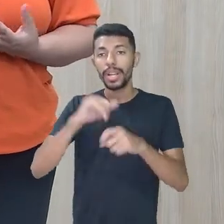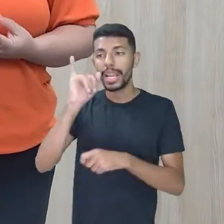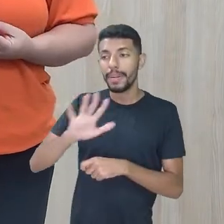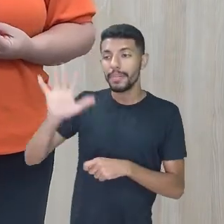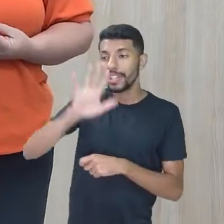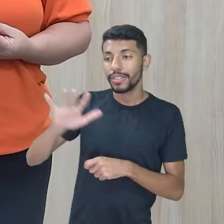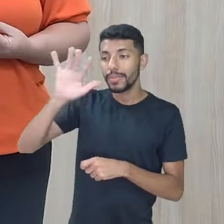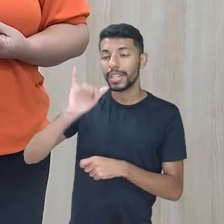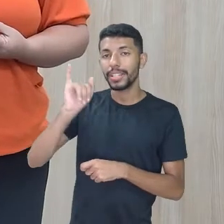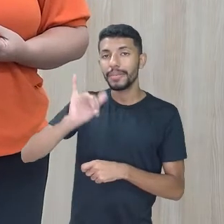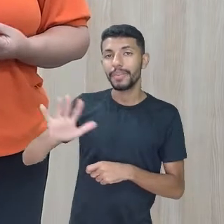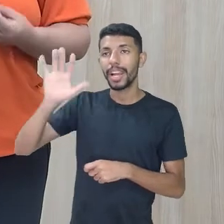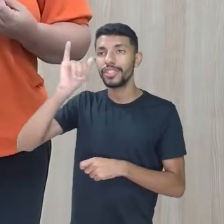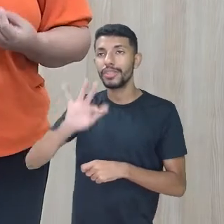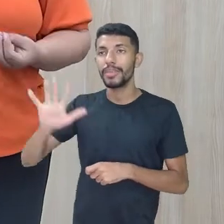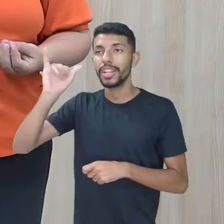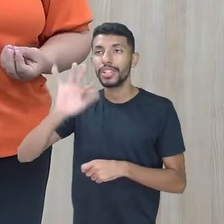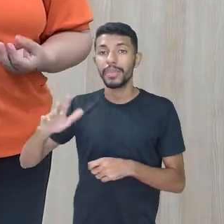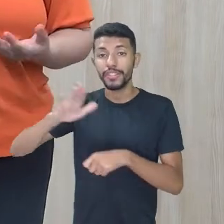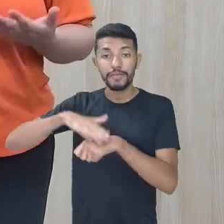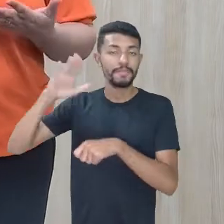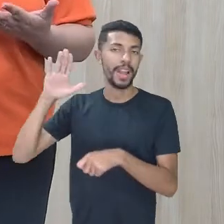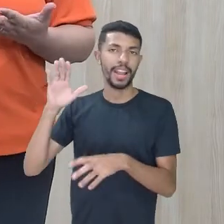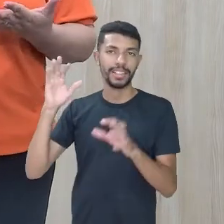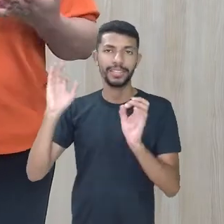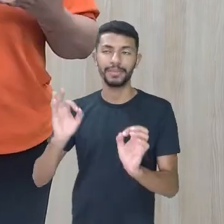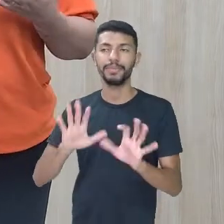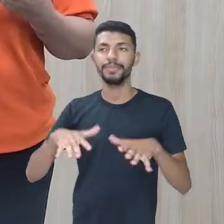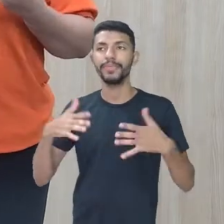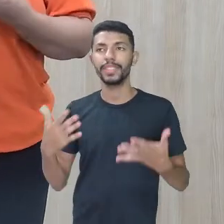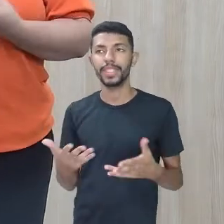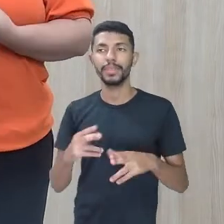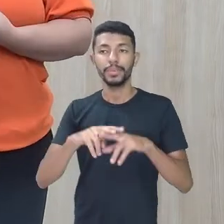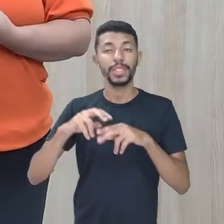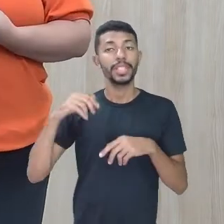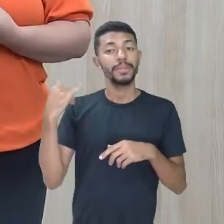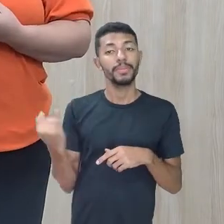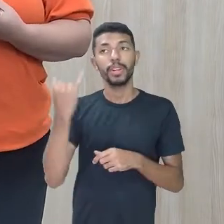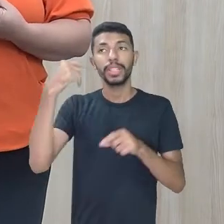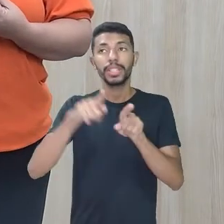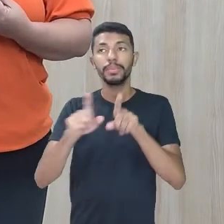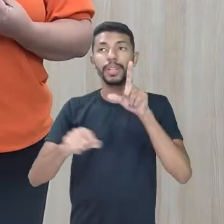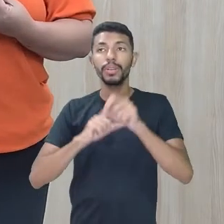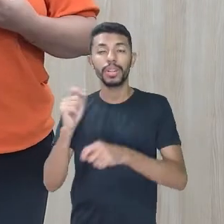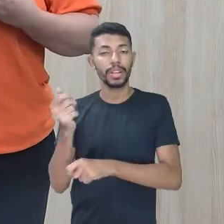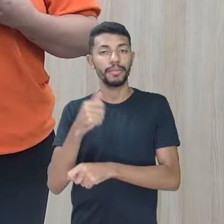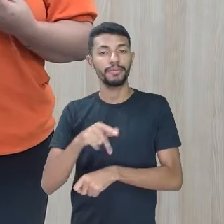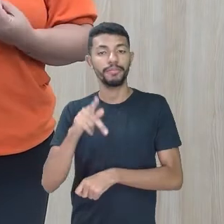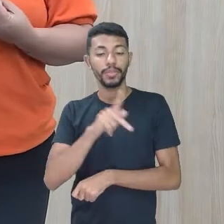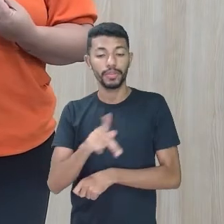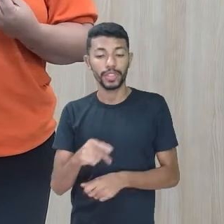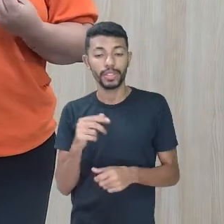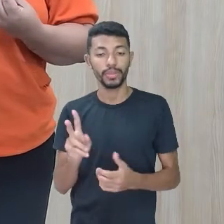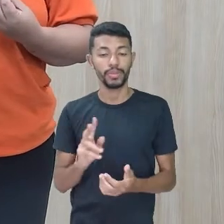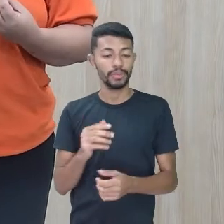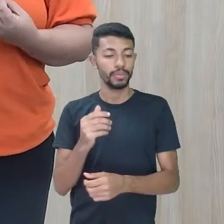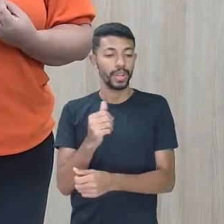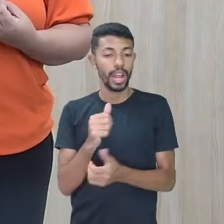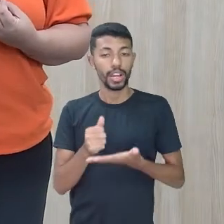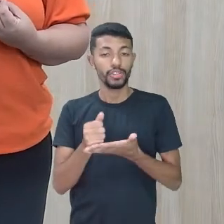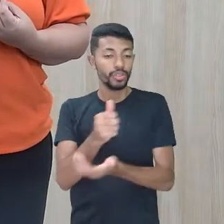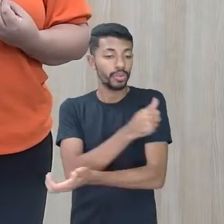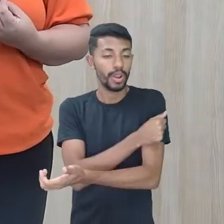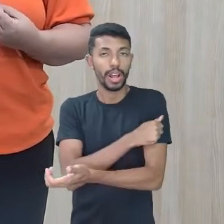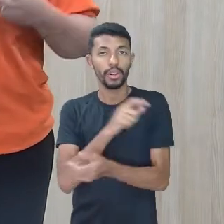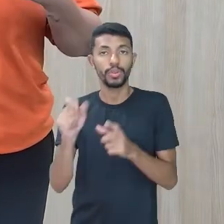Então, dito isto, é importante também que o professor coloque esse estudante numa posição em que ele não fique de